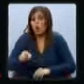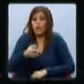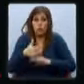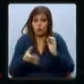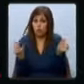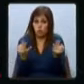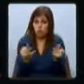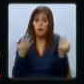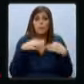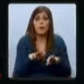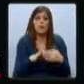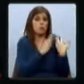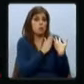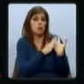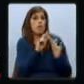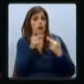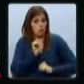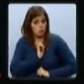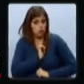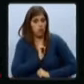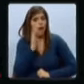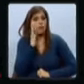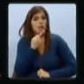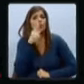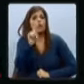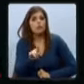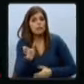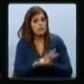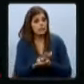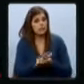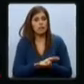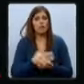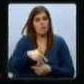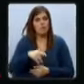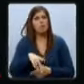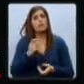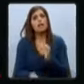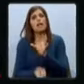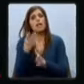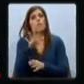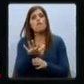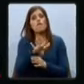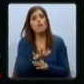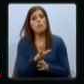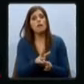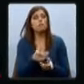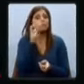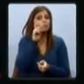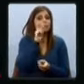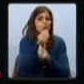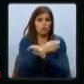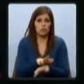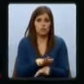e que é da responsabilidade da Câmara evitar que aconteça no futuro. É isso que iremos fazer, criando mecanismos suplementares de proteção das